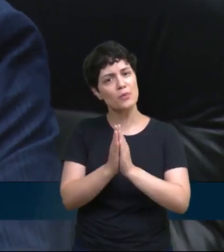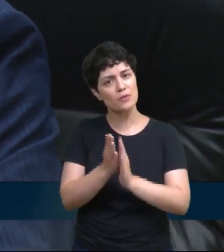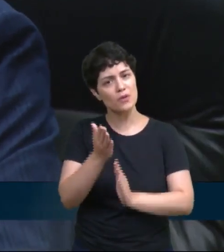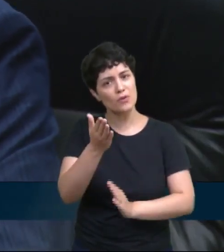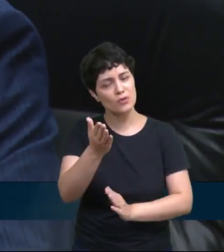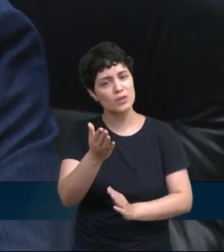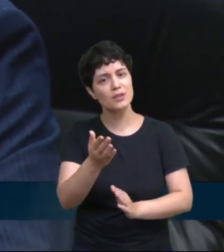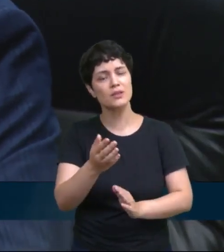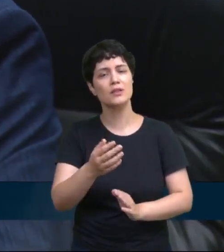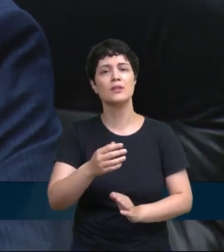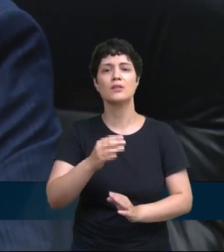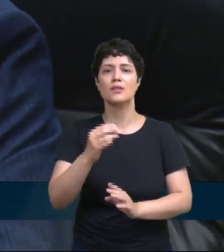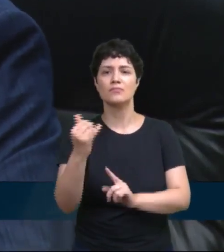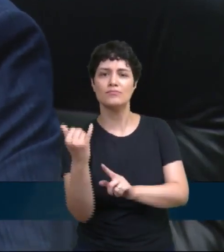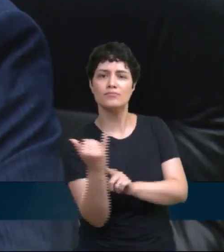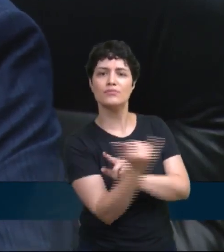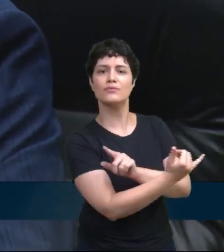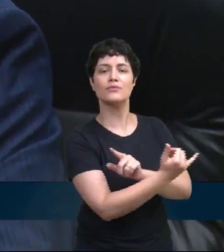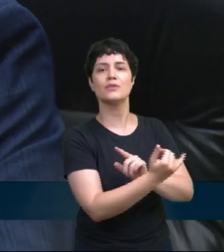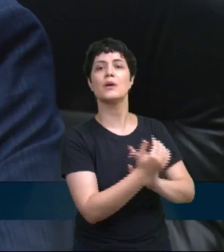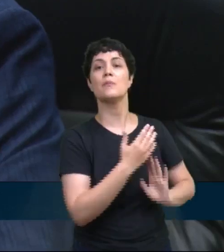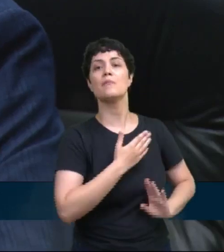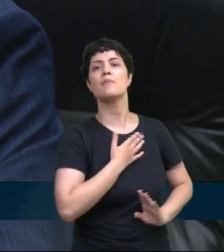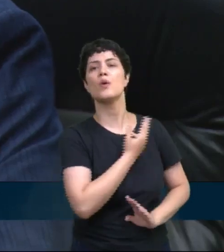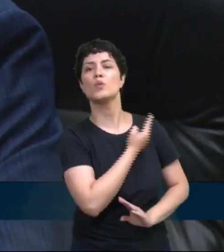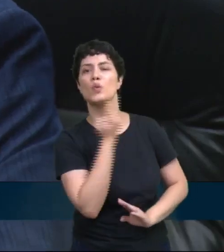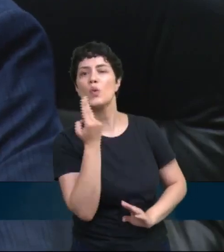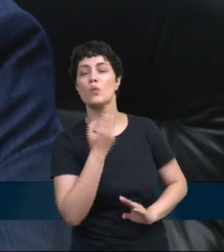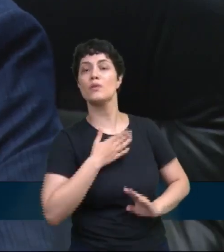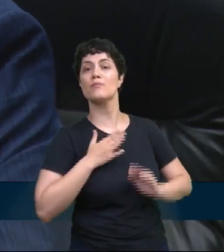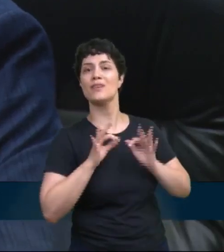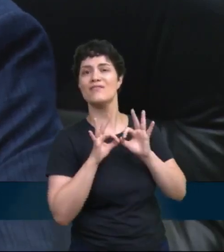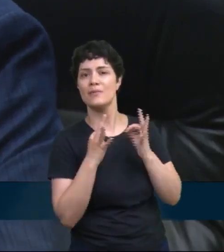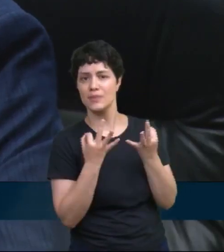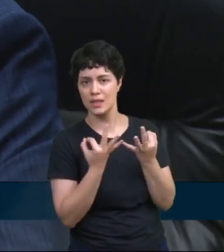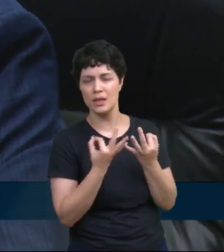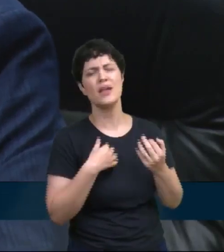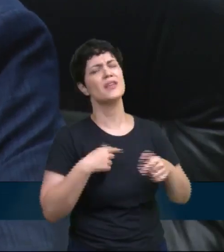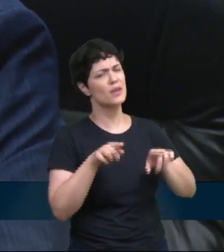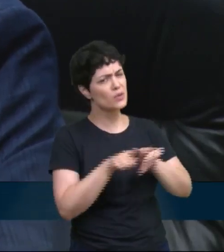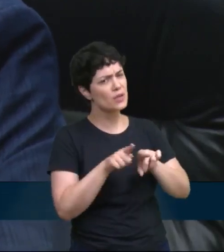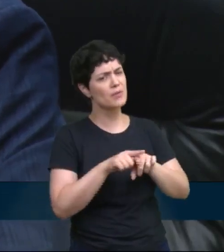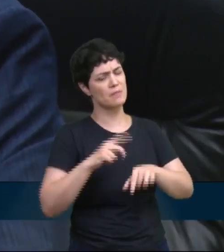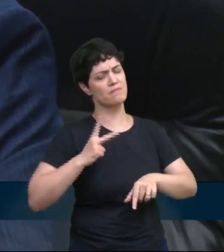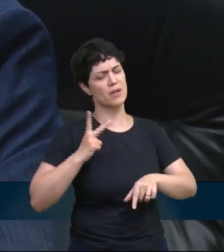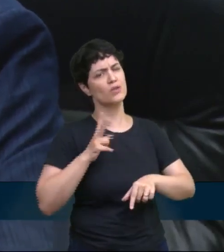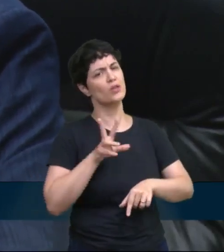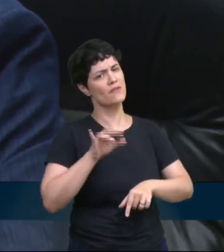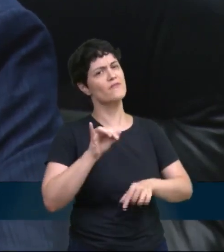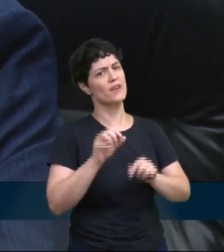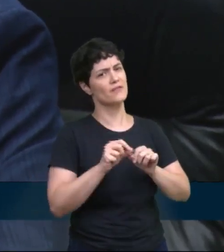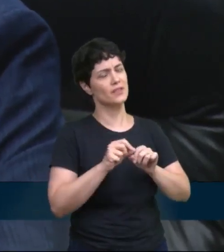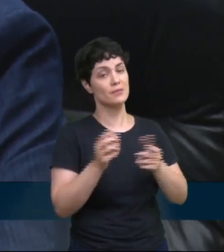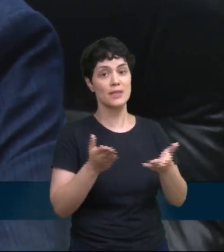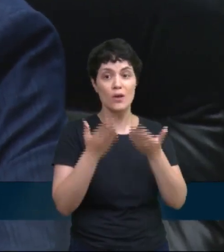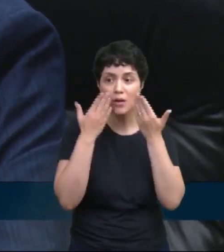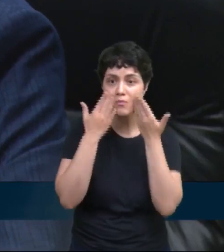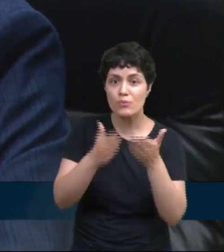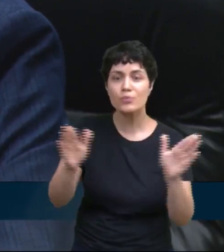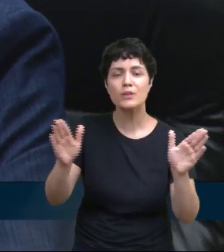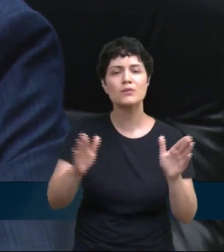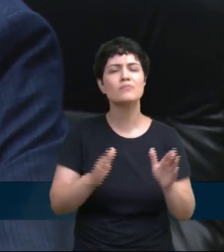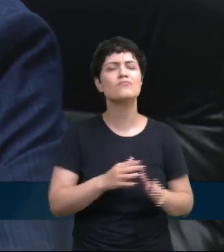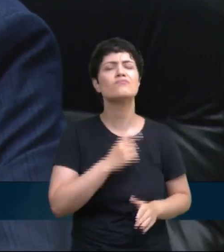nome pessoal e de toda a minha família, e vou fazê-lo pessoalmente hoje, mas faço publicamente os votos de